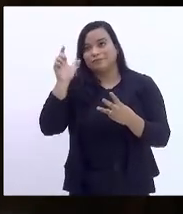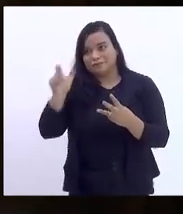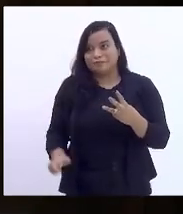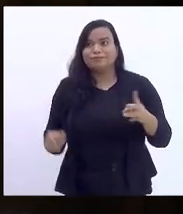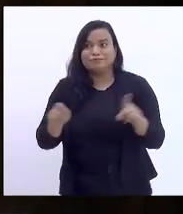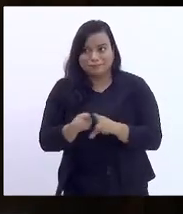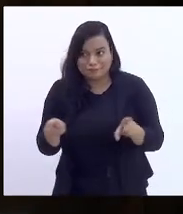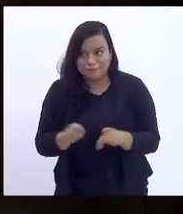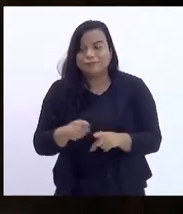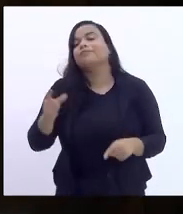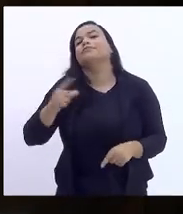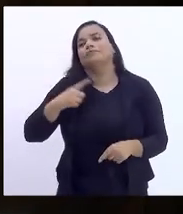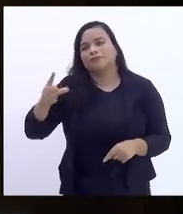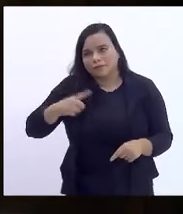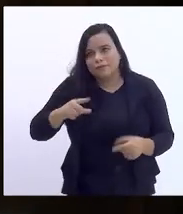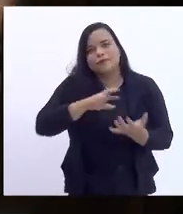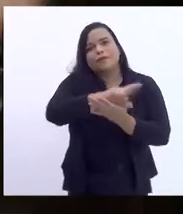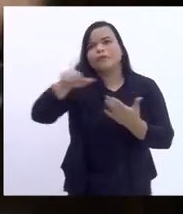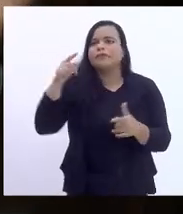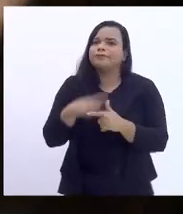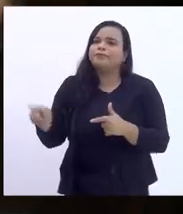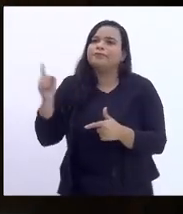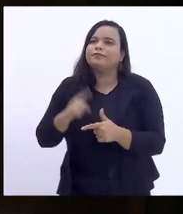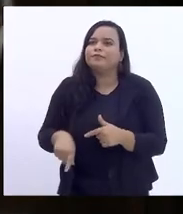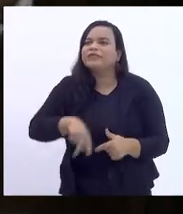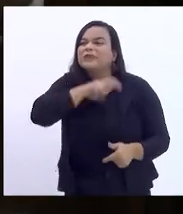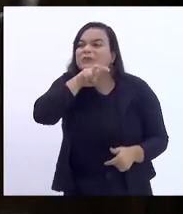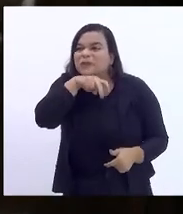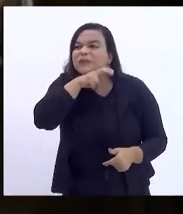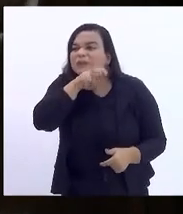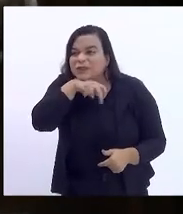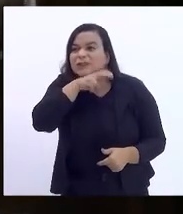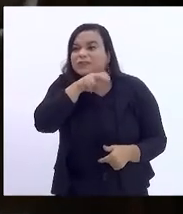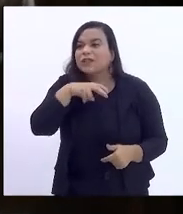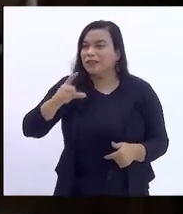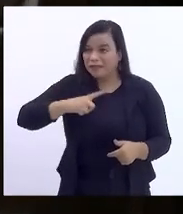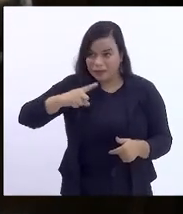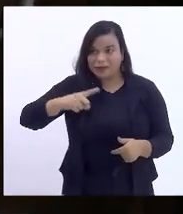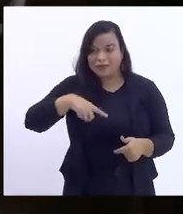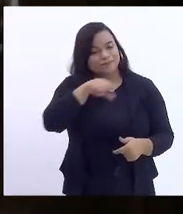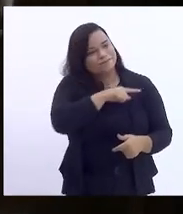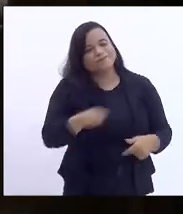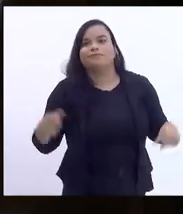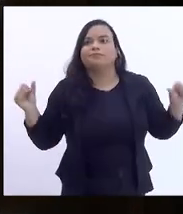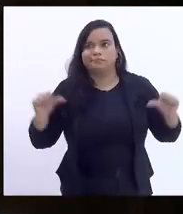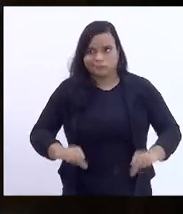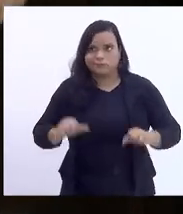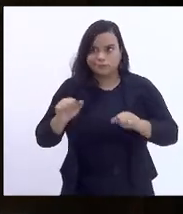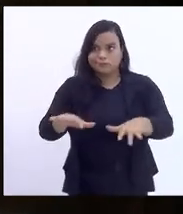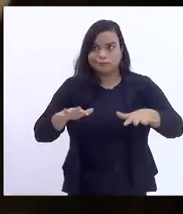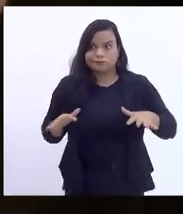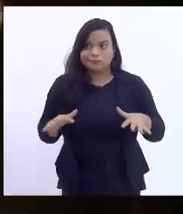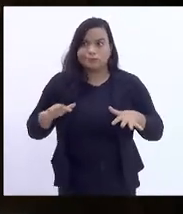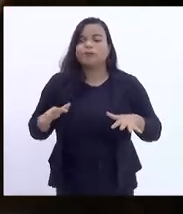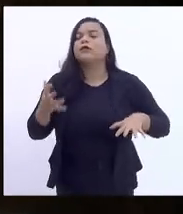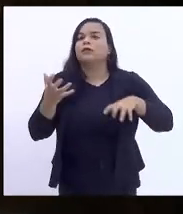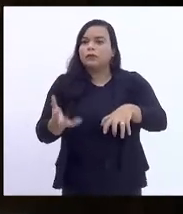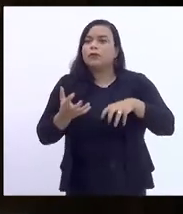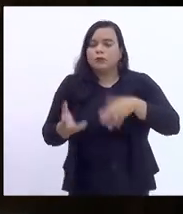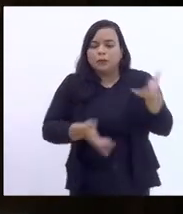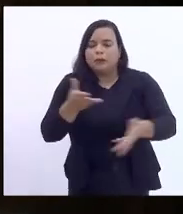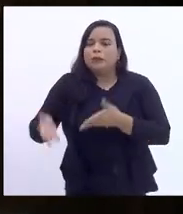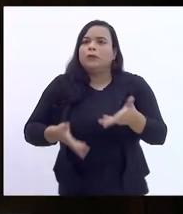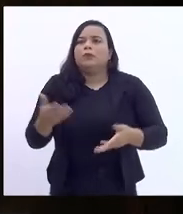povo pela serpente né que a cobra é mal pessoal não mas essa que estão aqui que vier tá no canal está destruindo o nosso Brasil